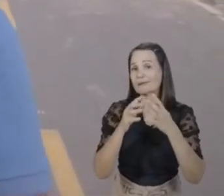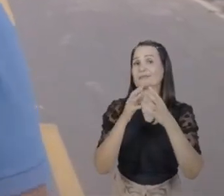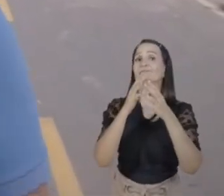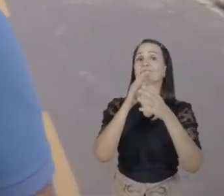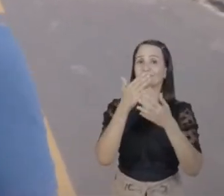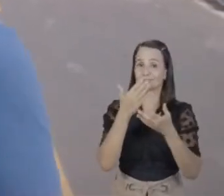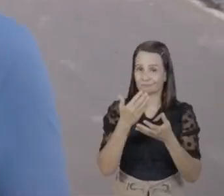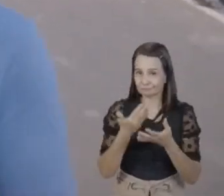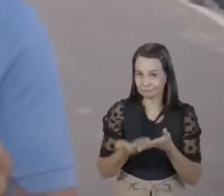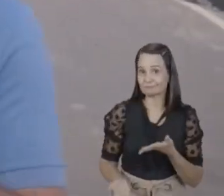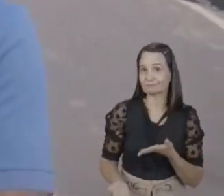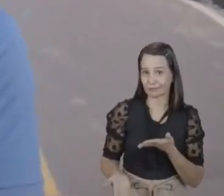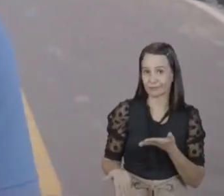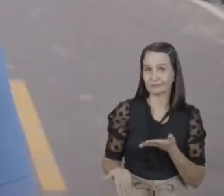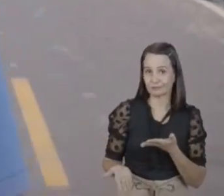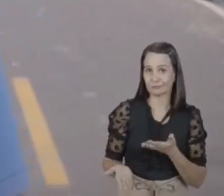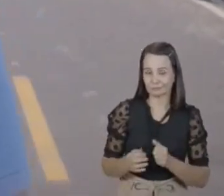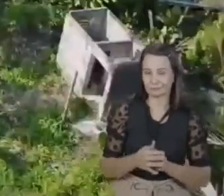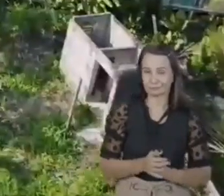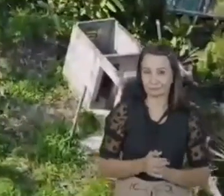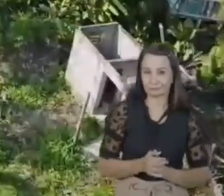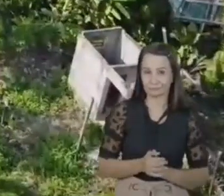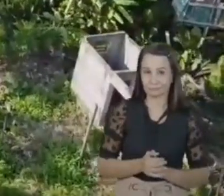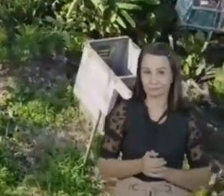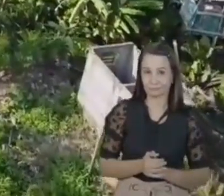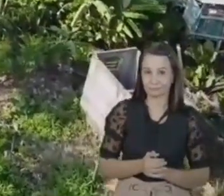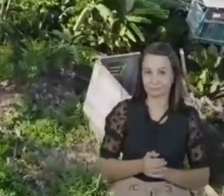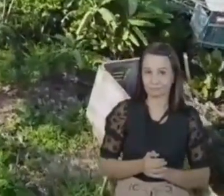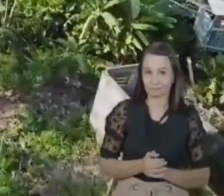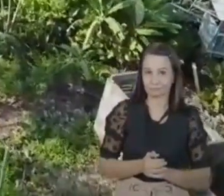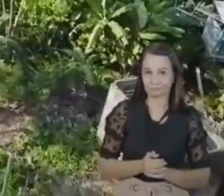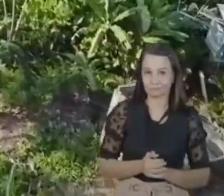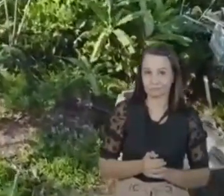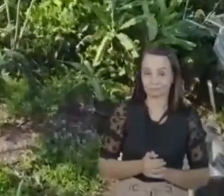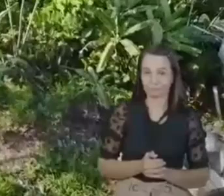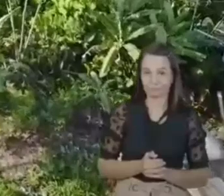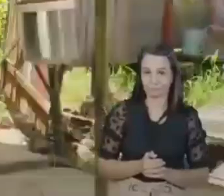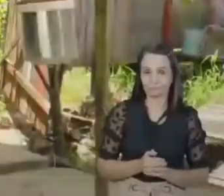móveis, eletrodoméstico, mercadoria. Fica tudo embaixo d'água. A